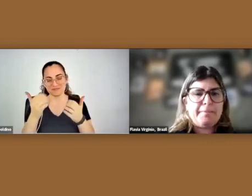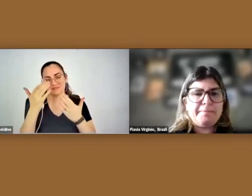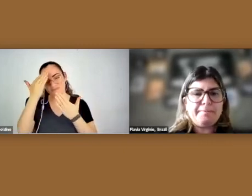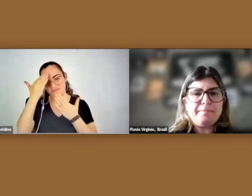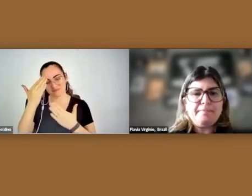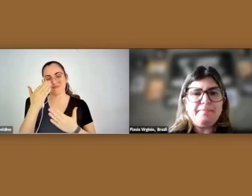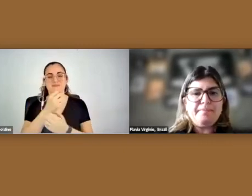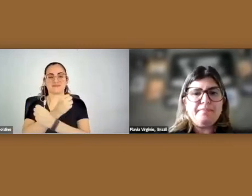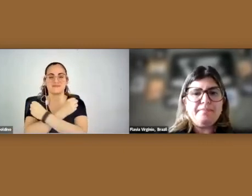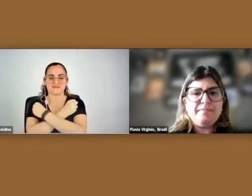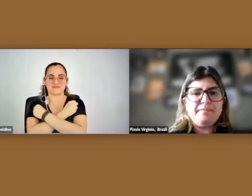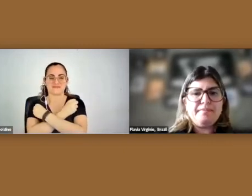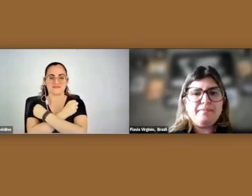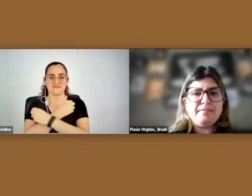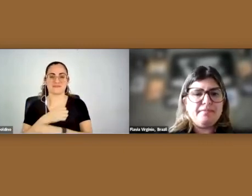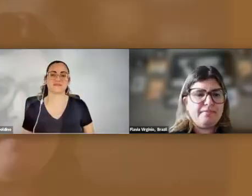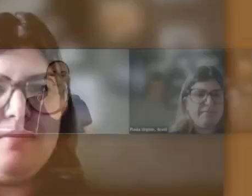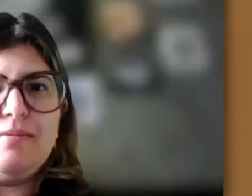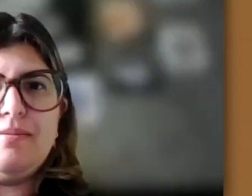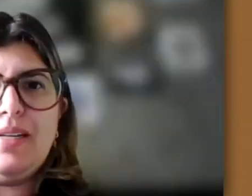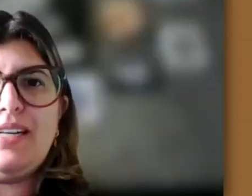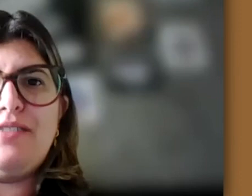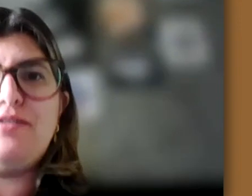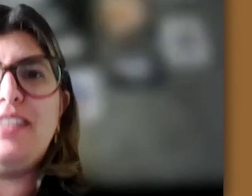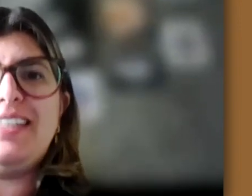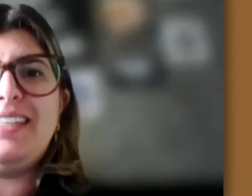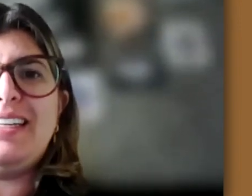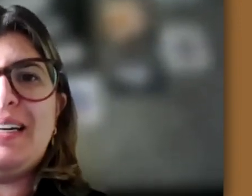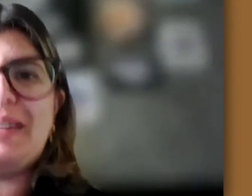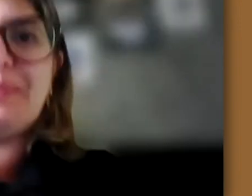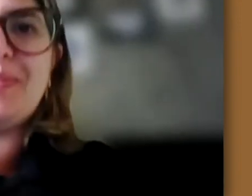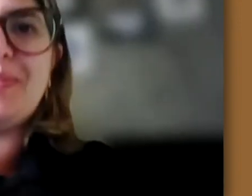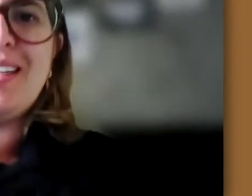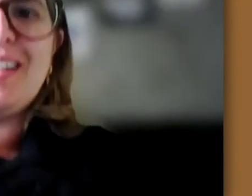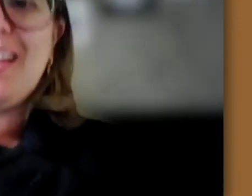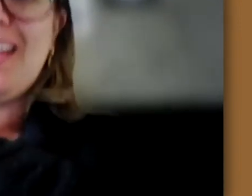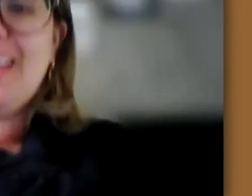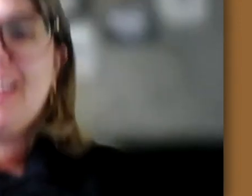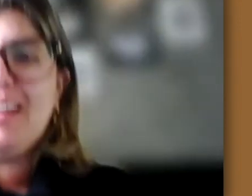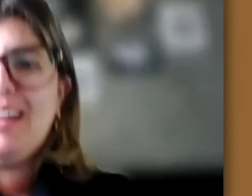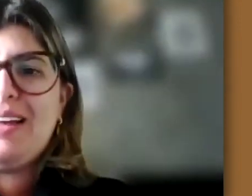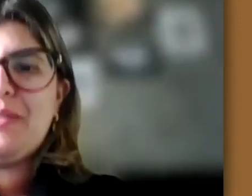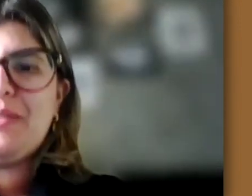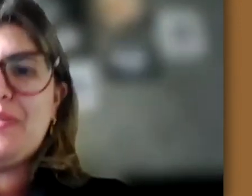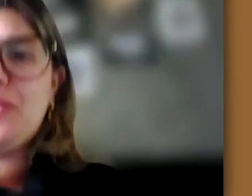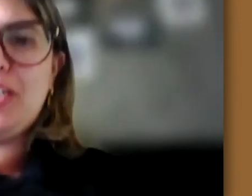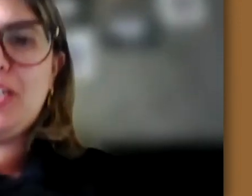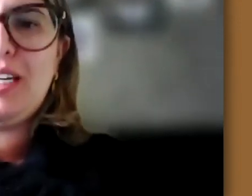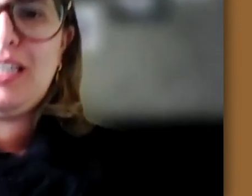um abração e até mais. Maravilha!